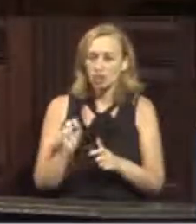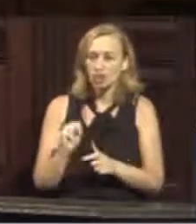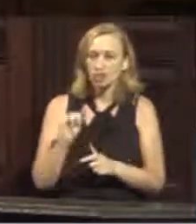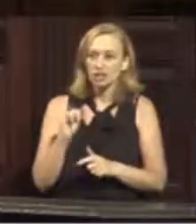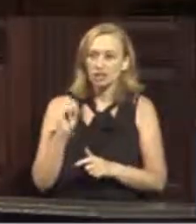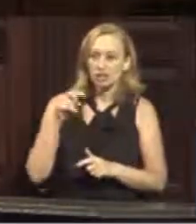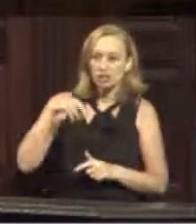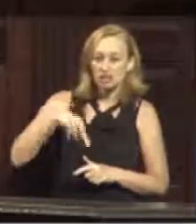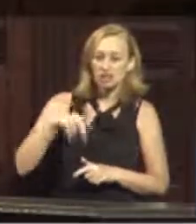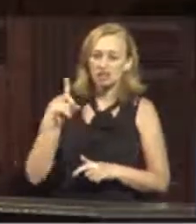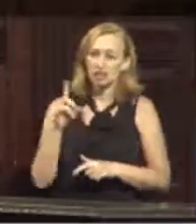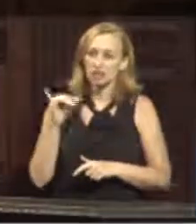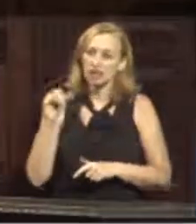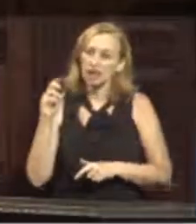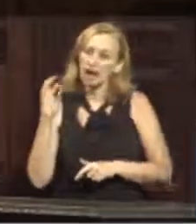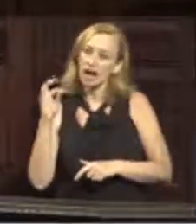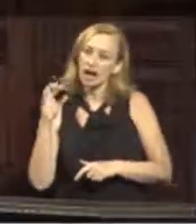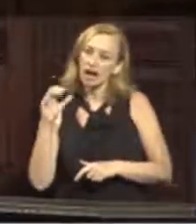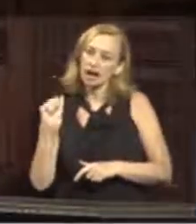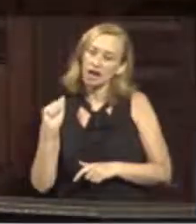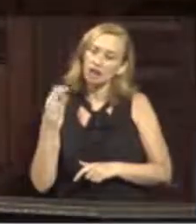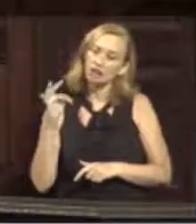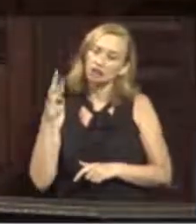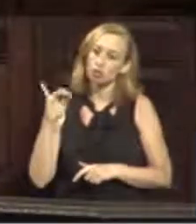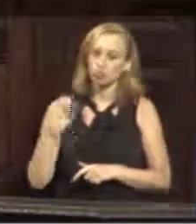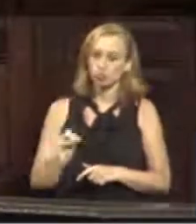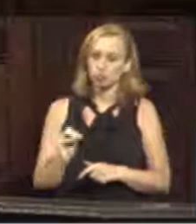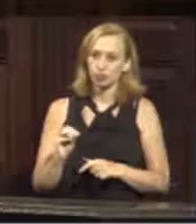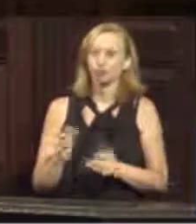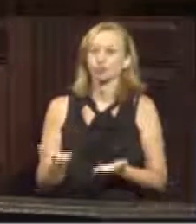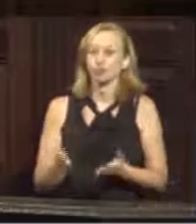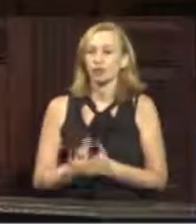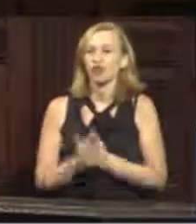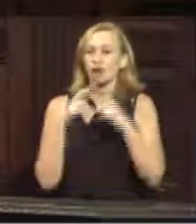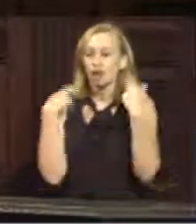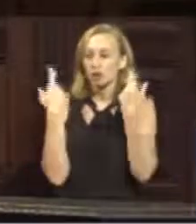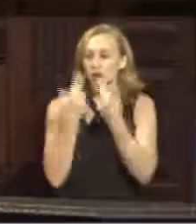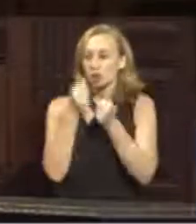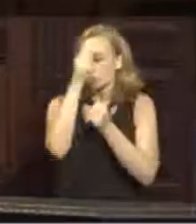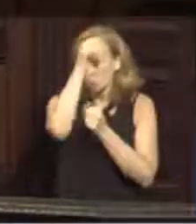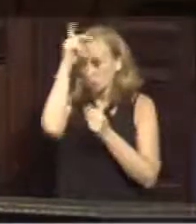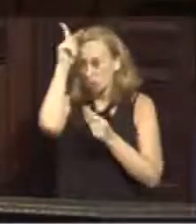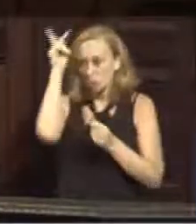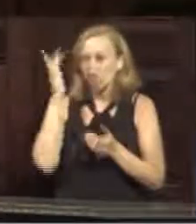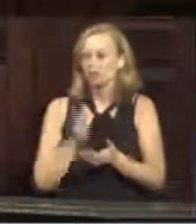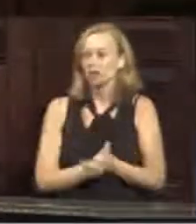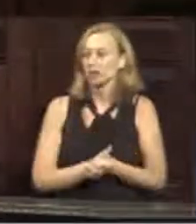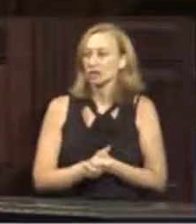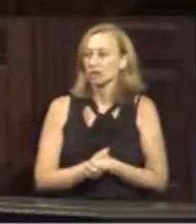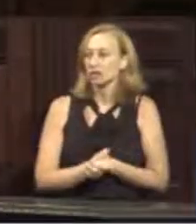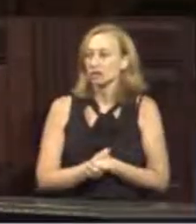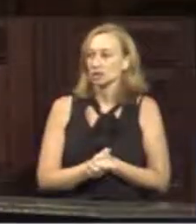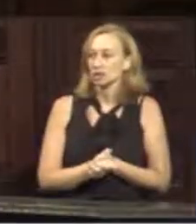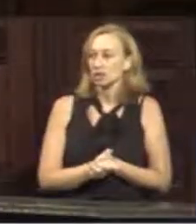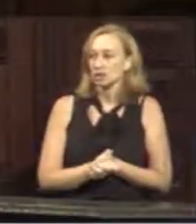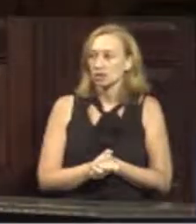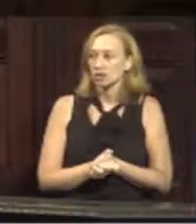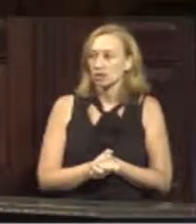sindicatos. E é evidente que uma audiência pública, o contraditório foi